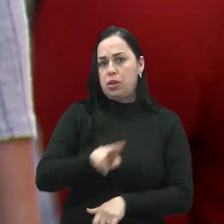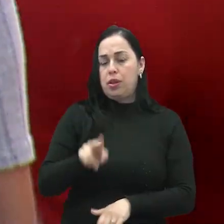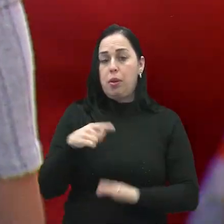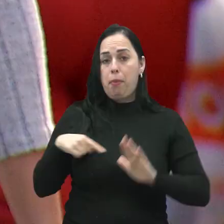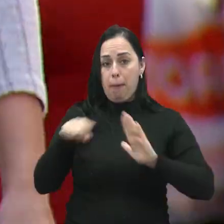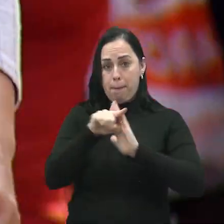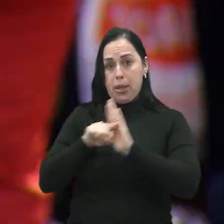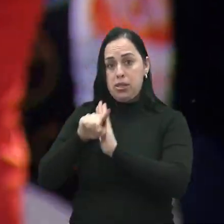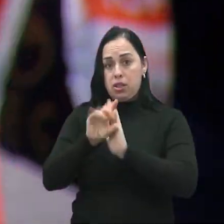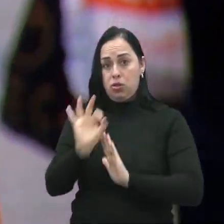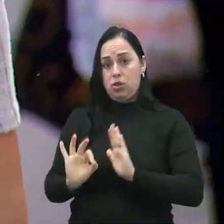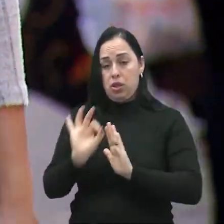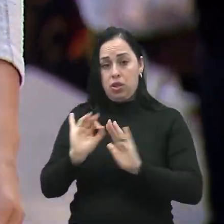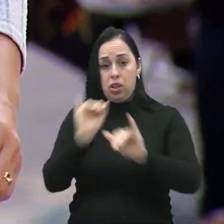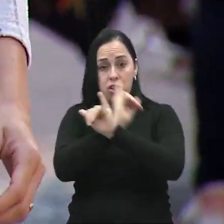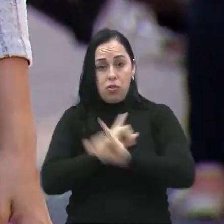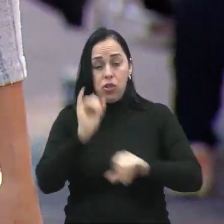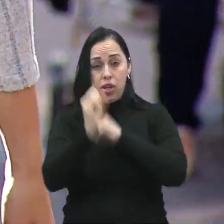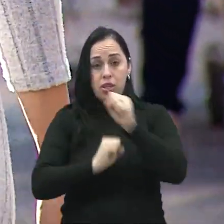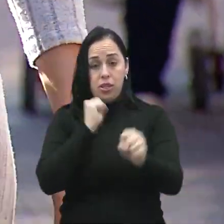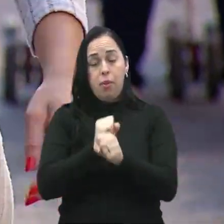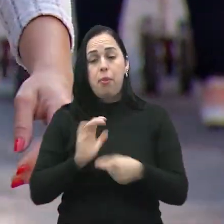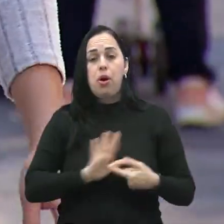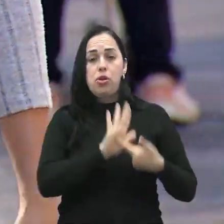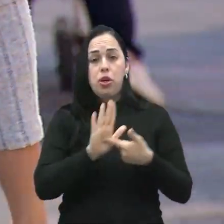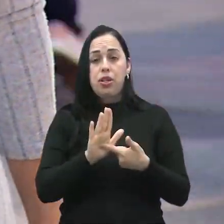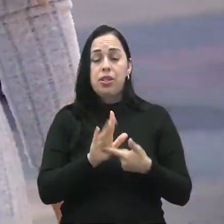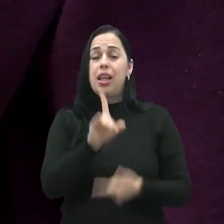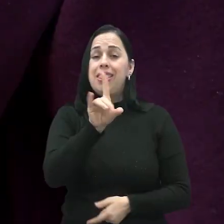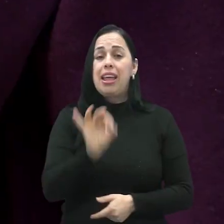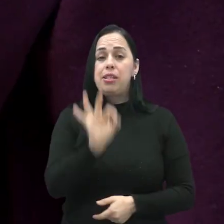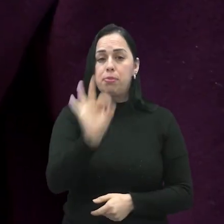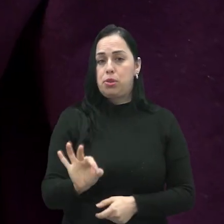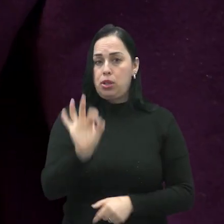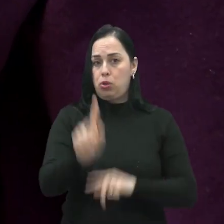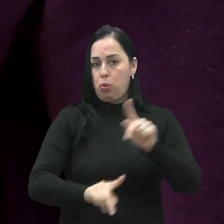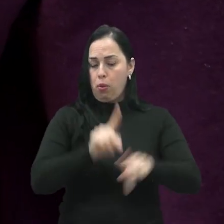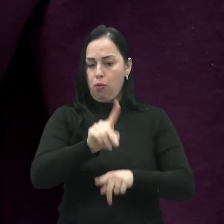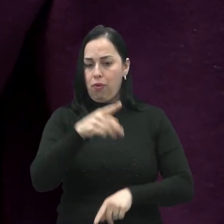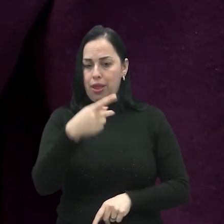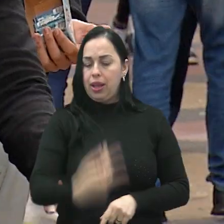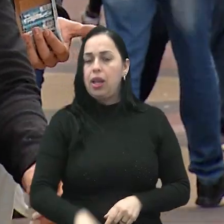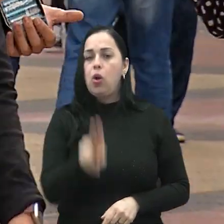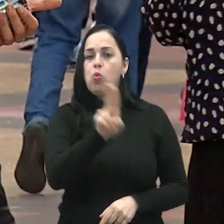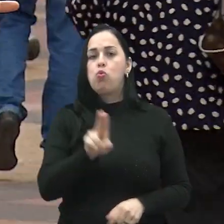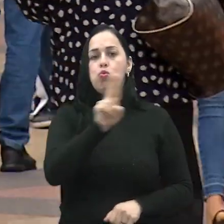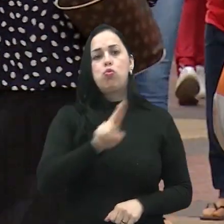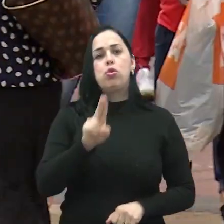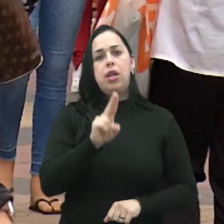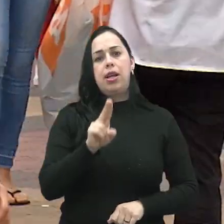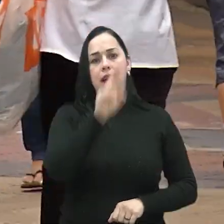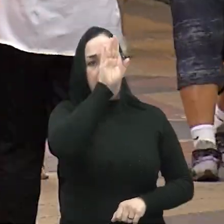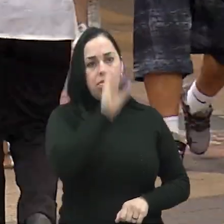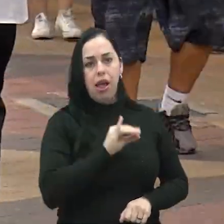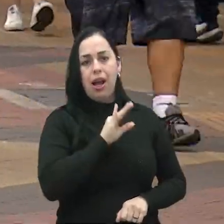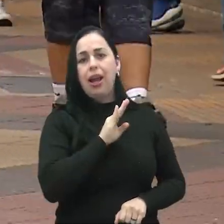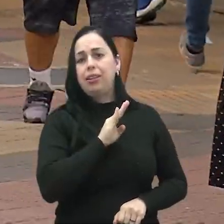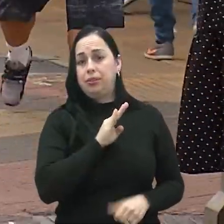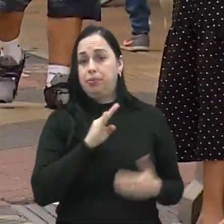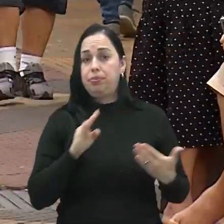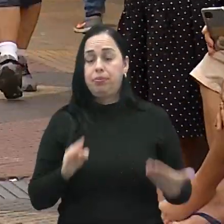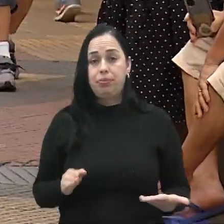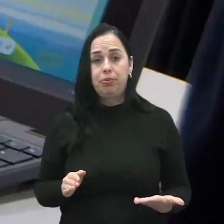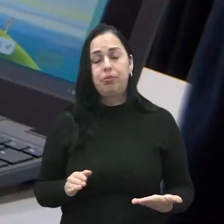brasileiros. Pesquisa do IBGE divulgada neste ano mostra que mais de 10% da população usou o serviço de graça em